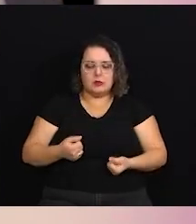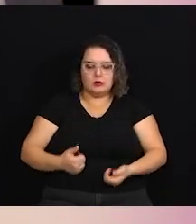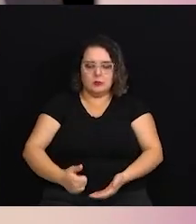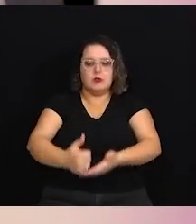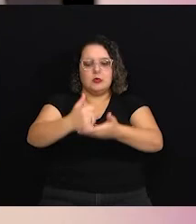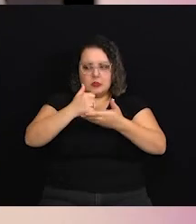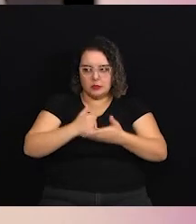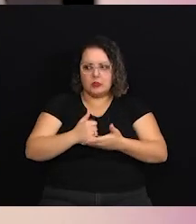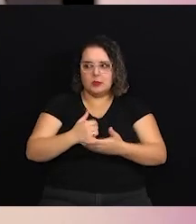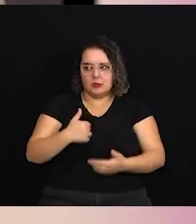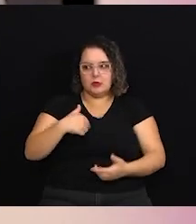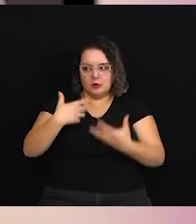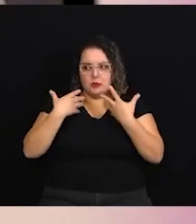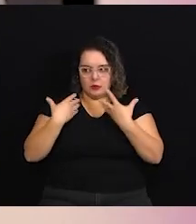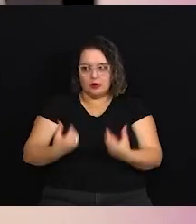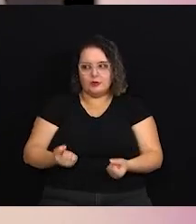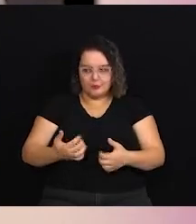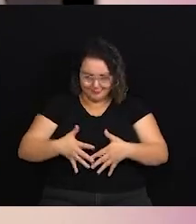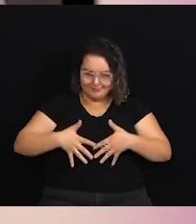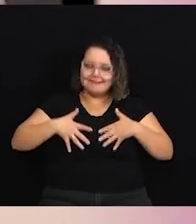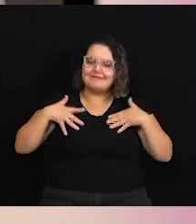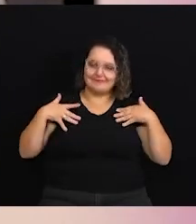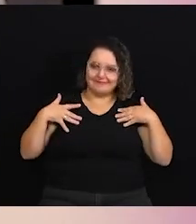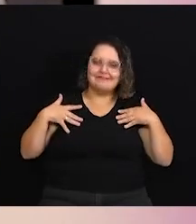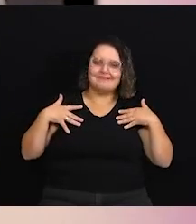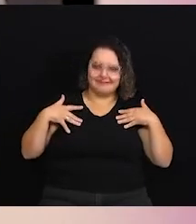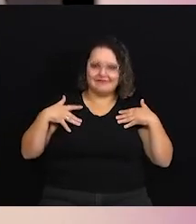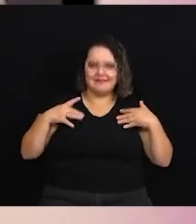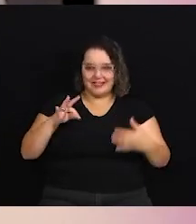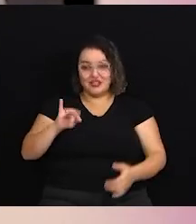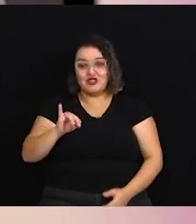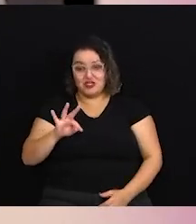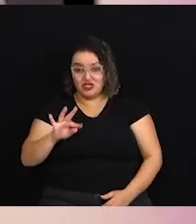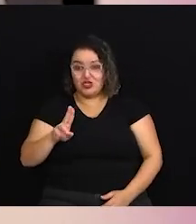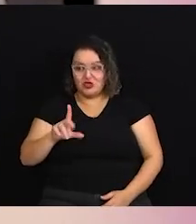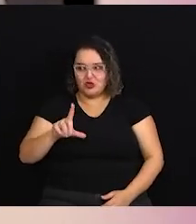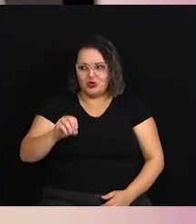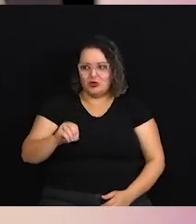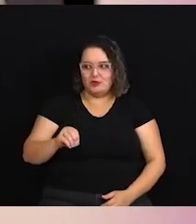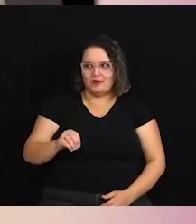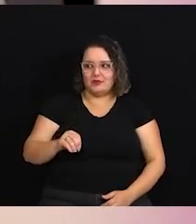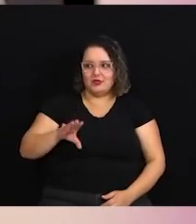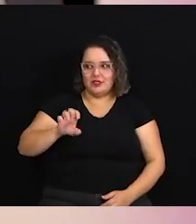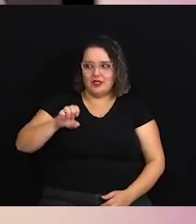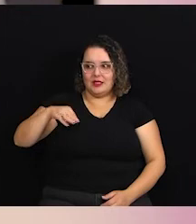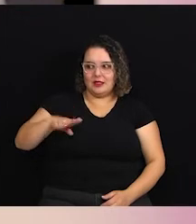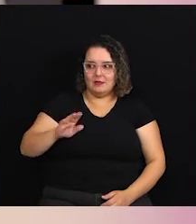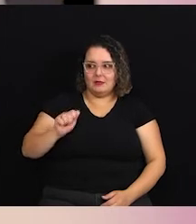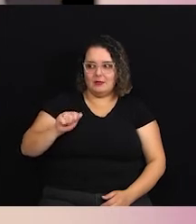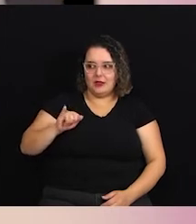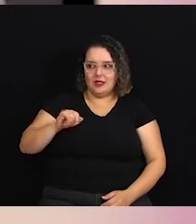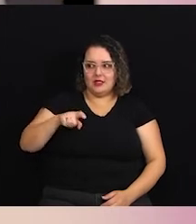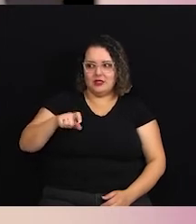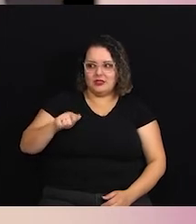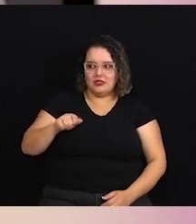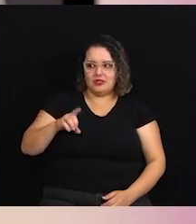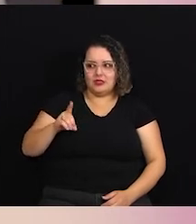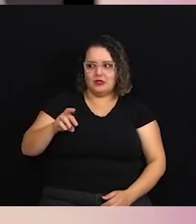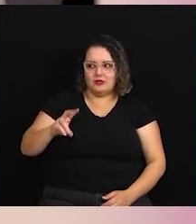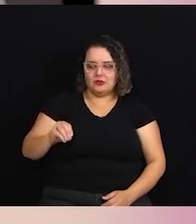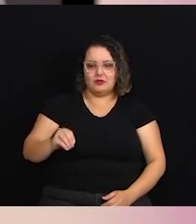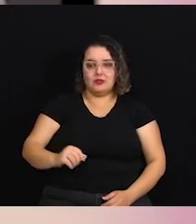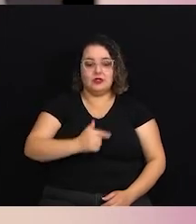tipo né então eu recebi com muito orgulho é esse essa comenda de Embaixador de profecia em